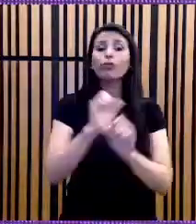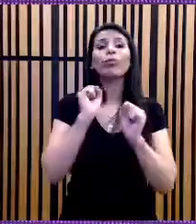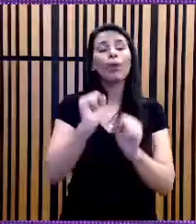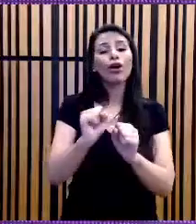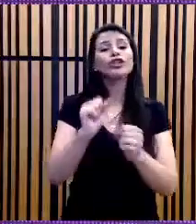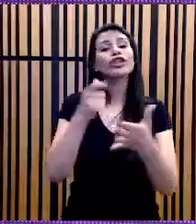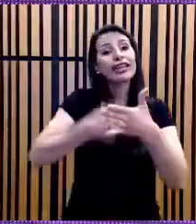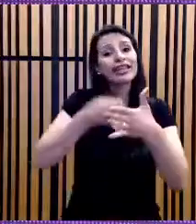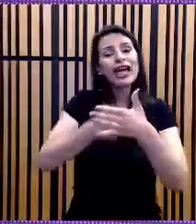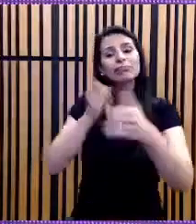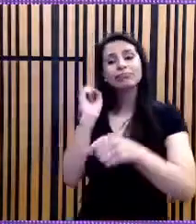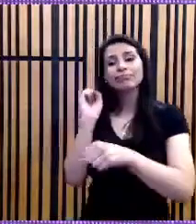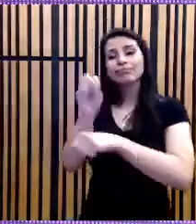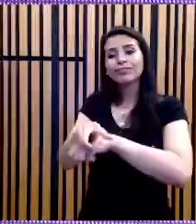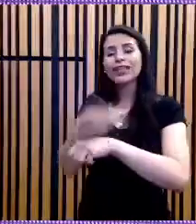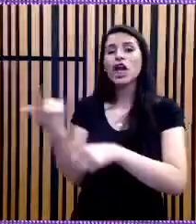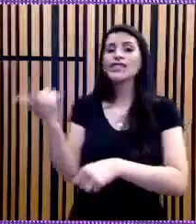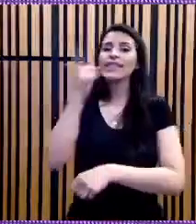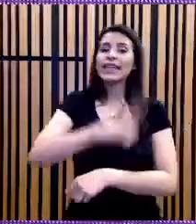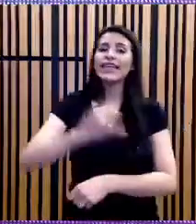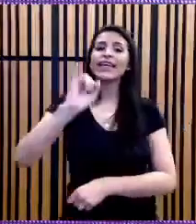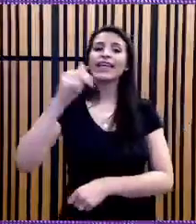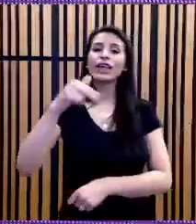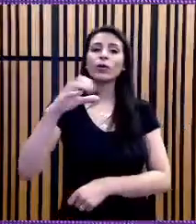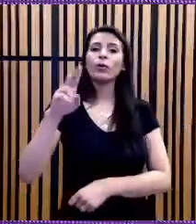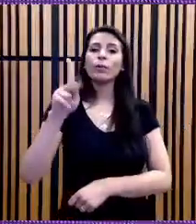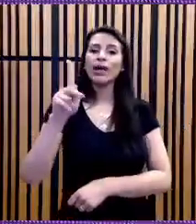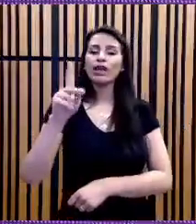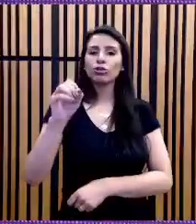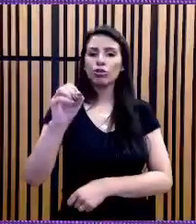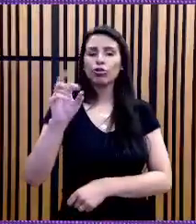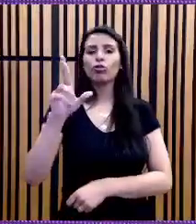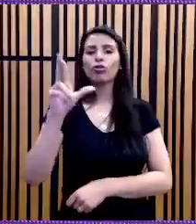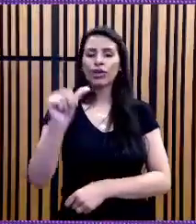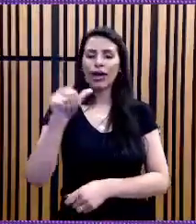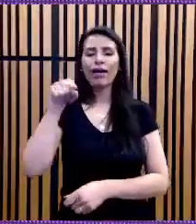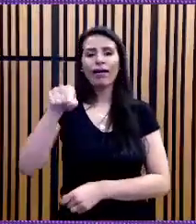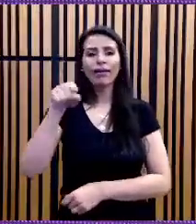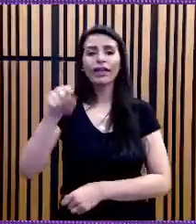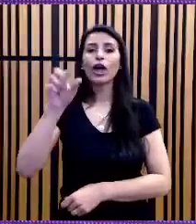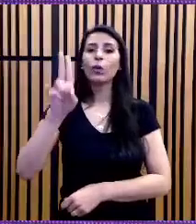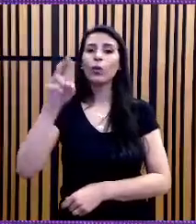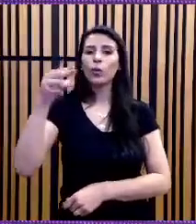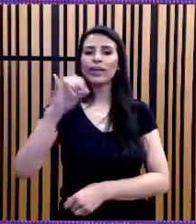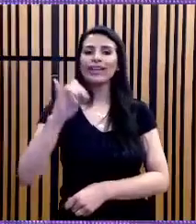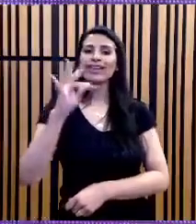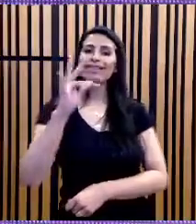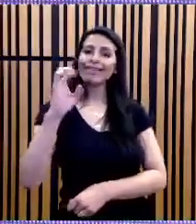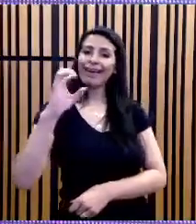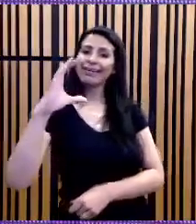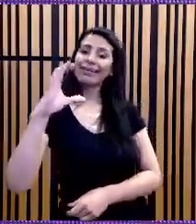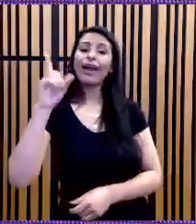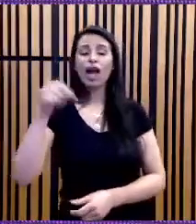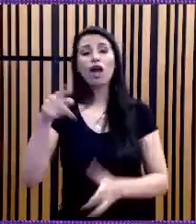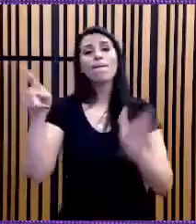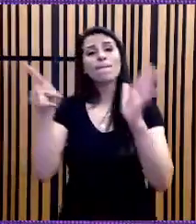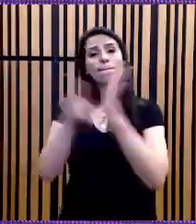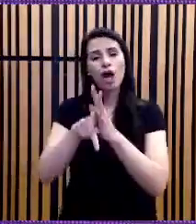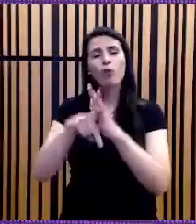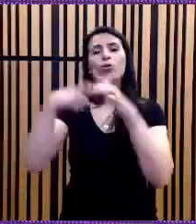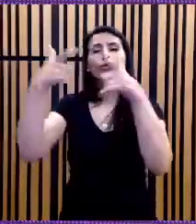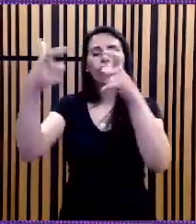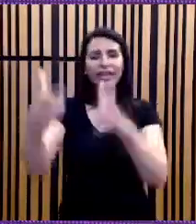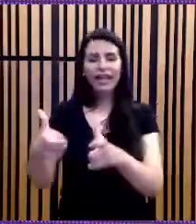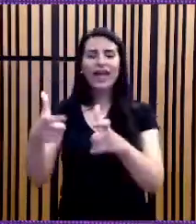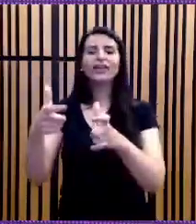uma vaga para incubar seu empreendimento na Unitec, que é a nossa unidade de inovação e tecnologia aqui